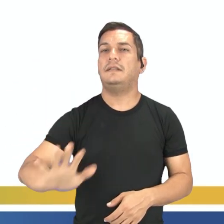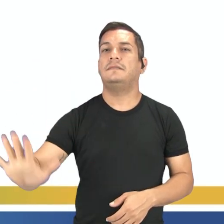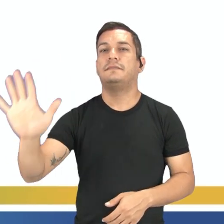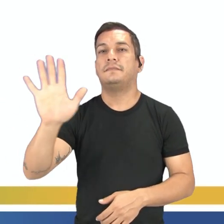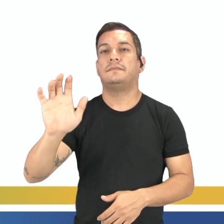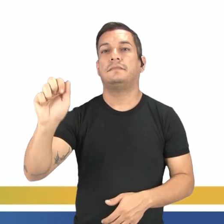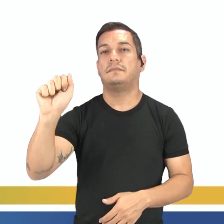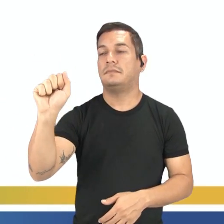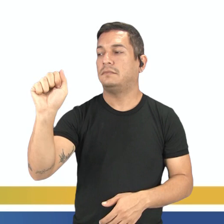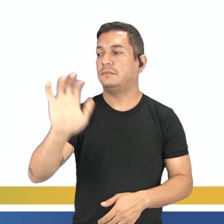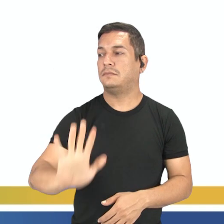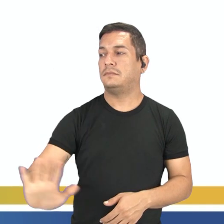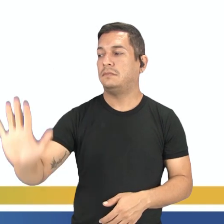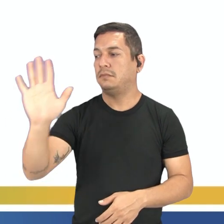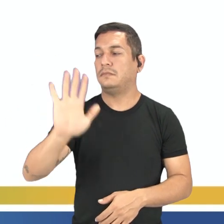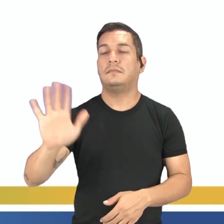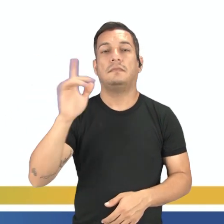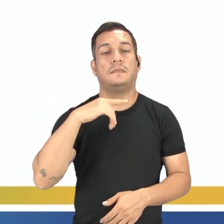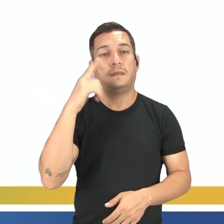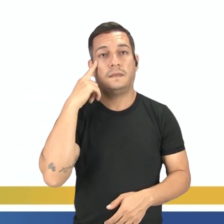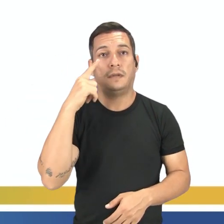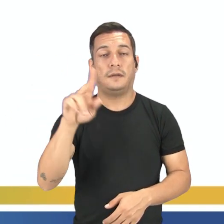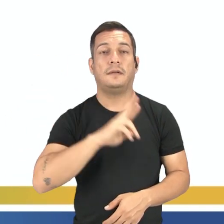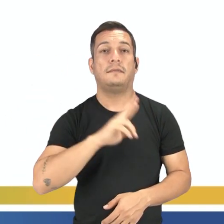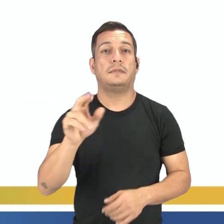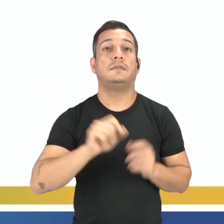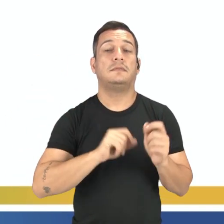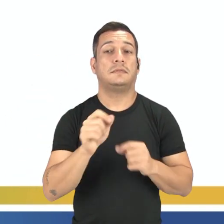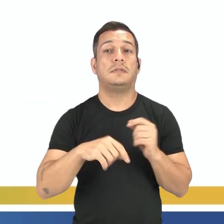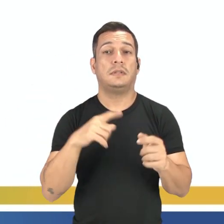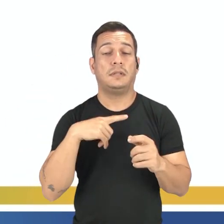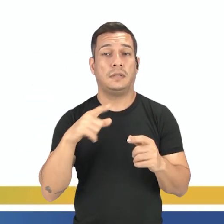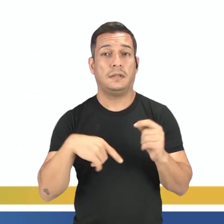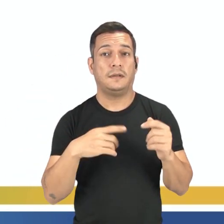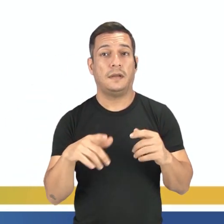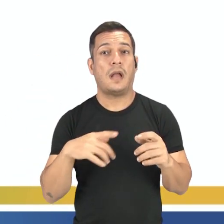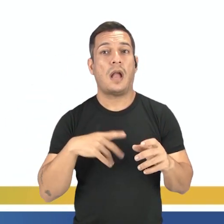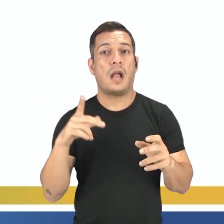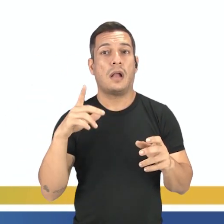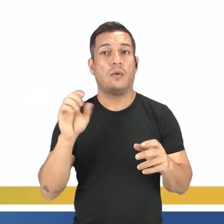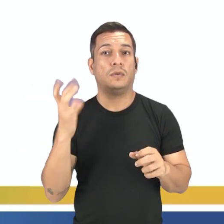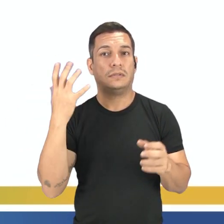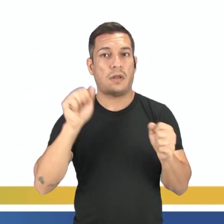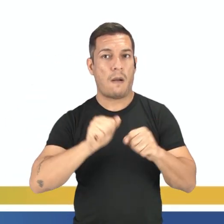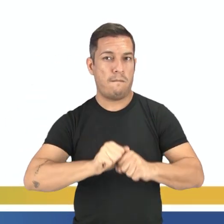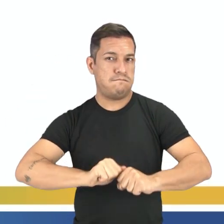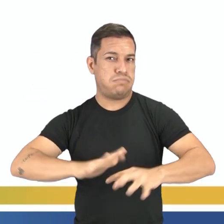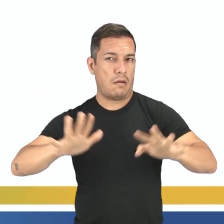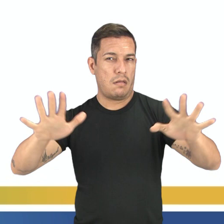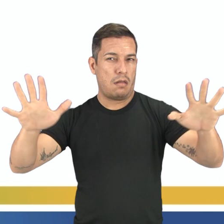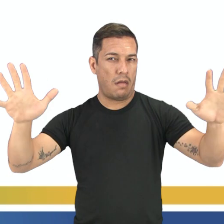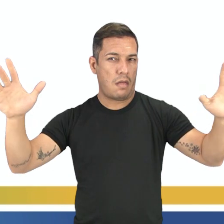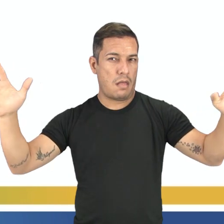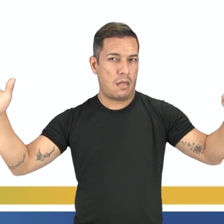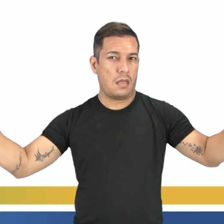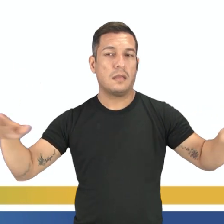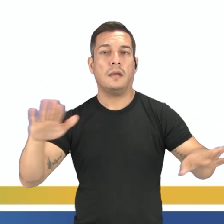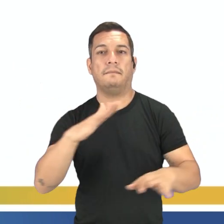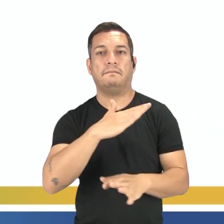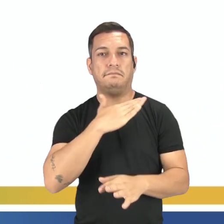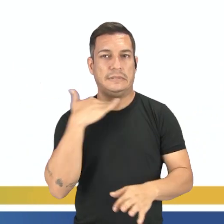sinal foi vítima de uma grande explosão. A gente lamenta muito esse incidente que